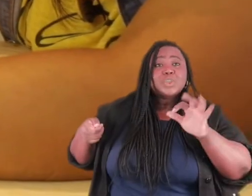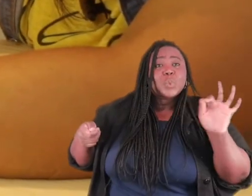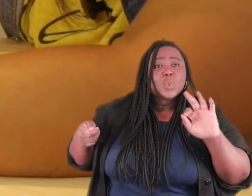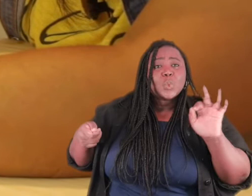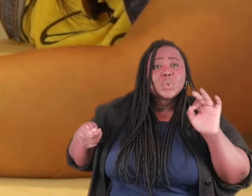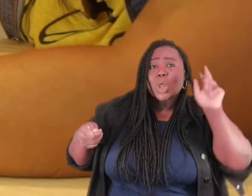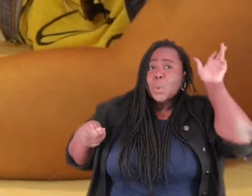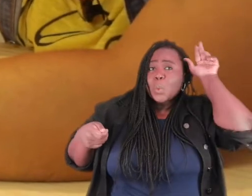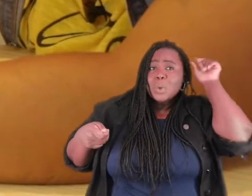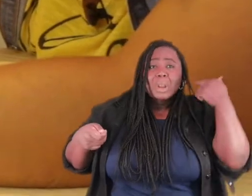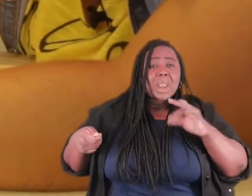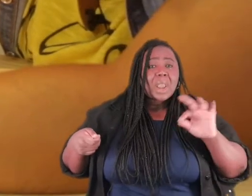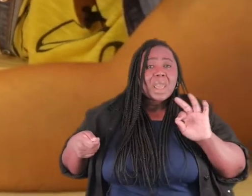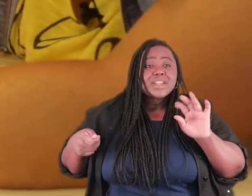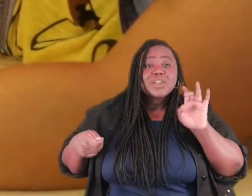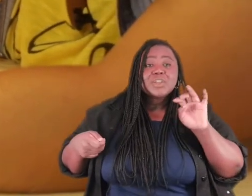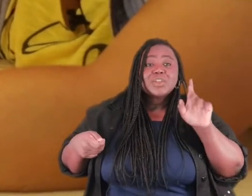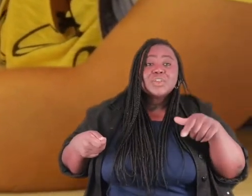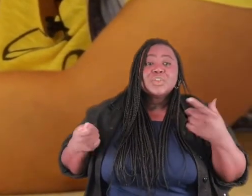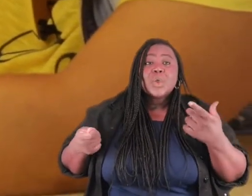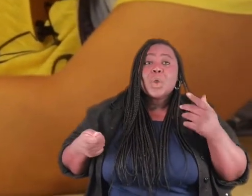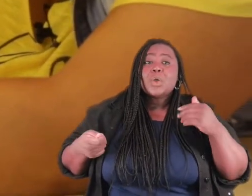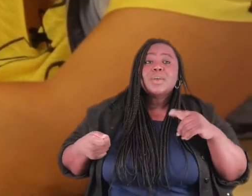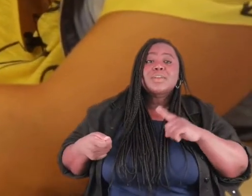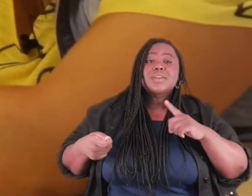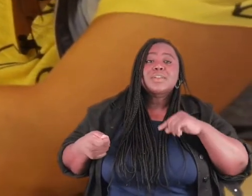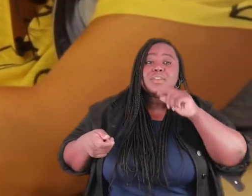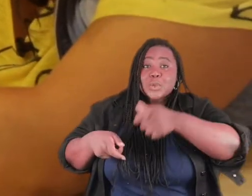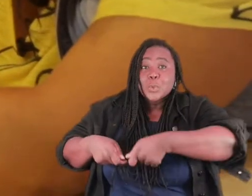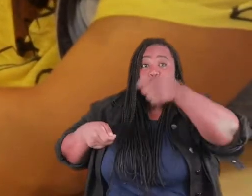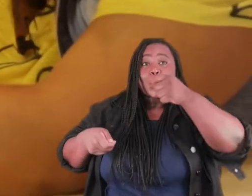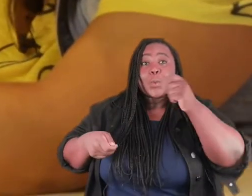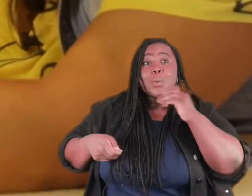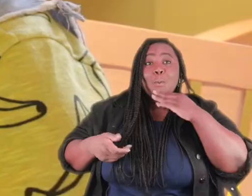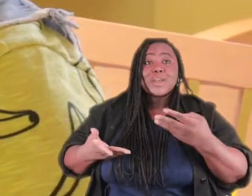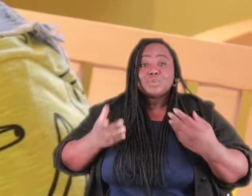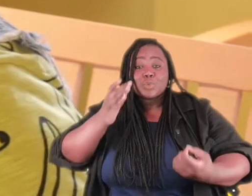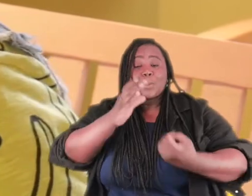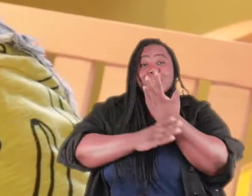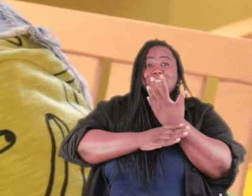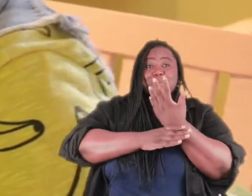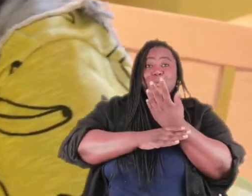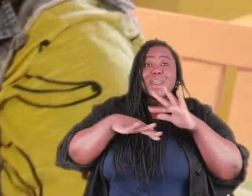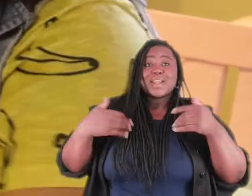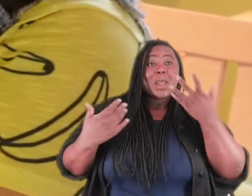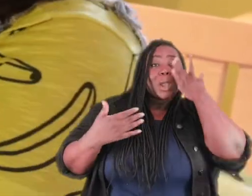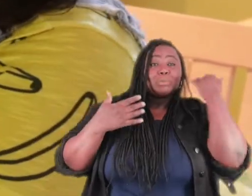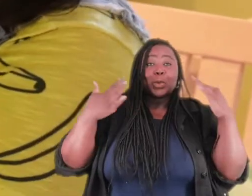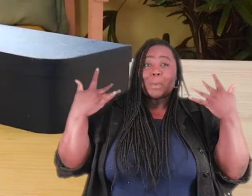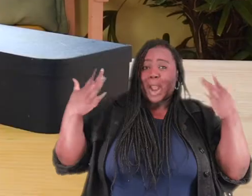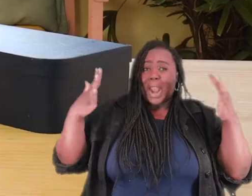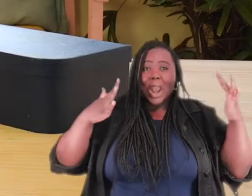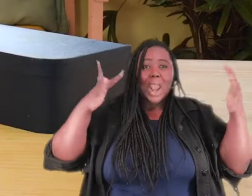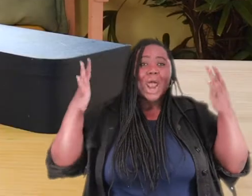nenhum coelho saiu. No lugar do tal bichinho, foi o mágico que surgiu. A plateia bateu